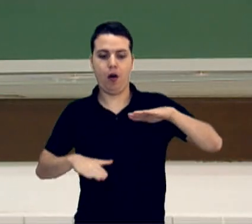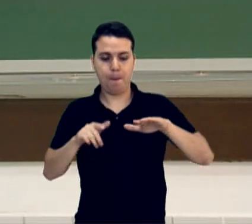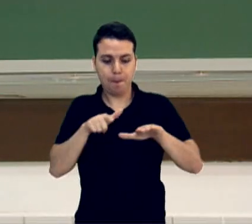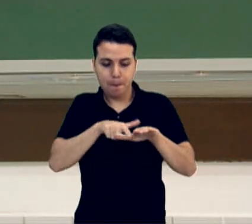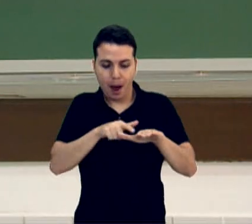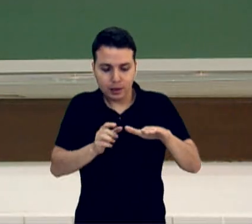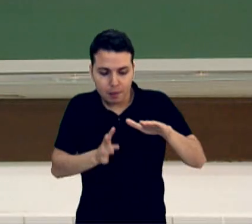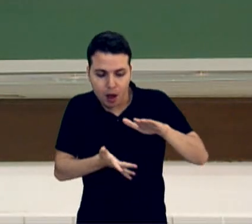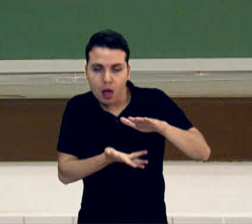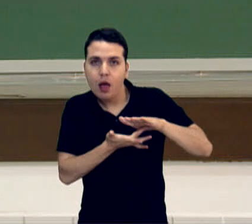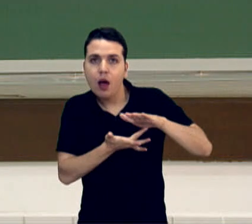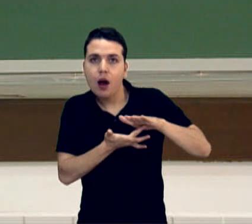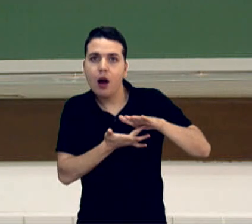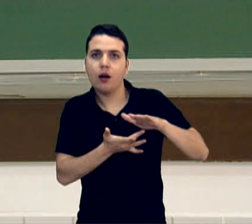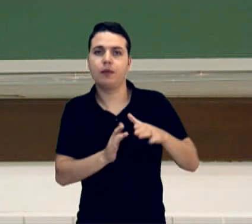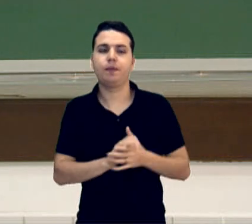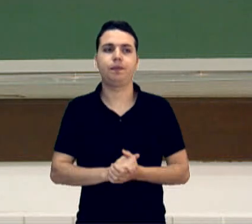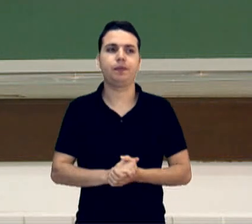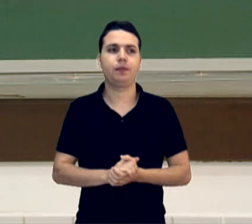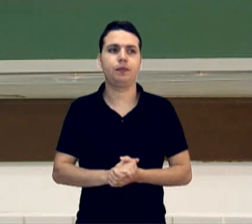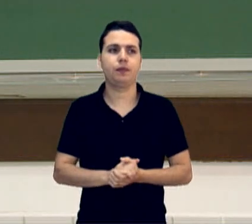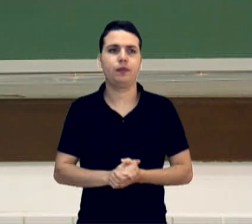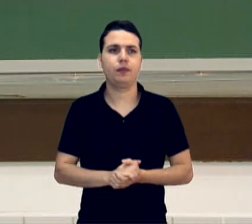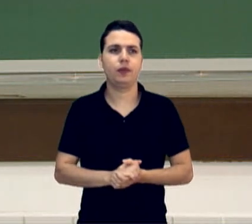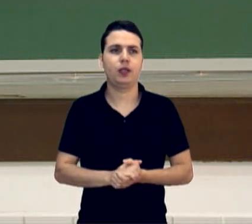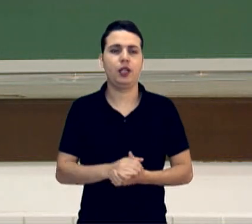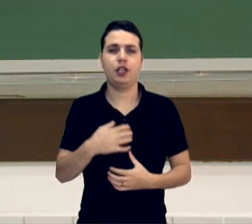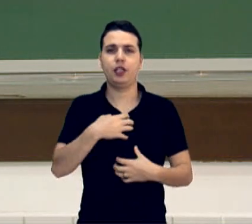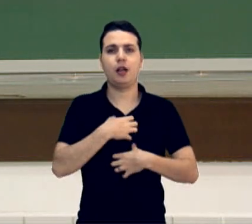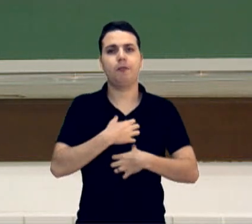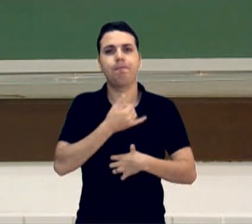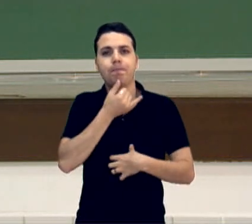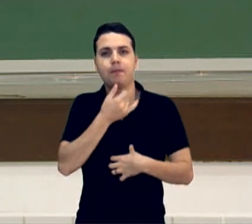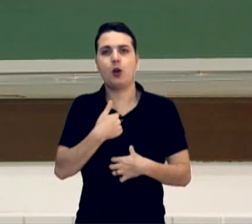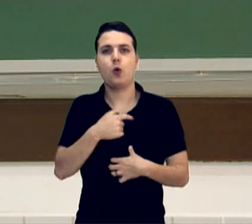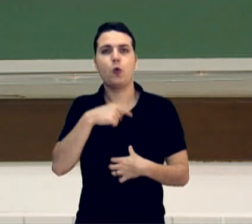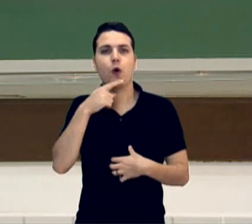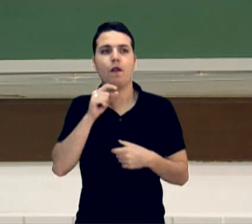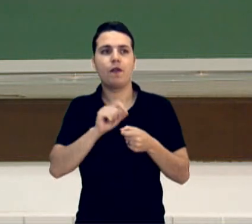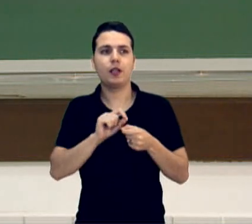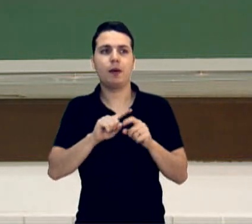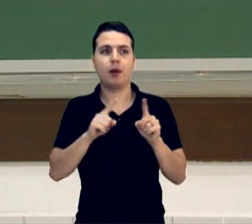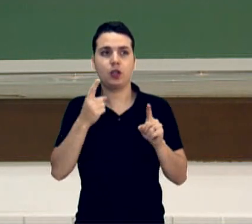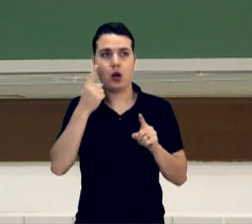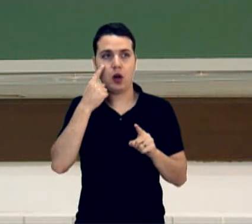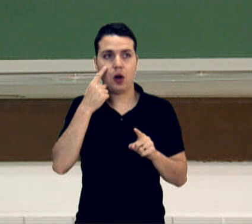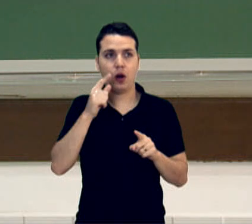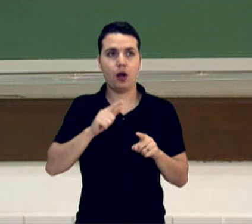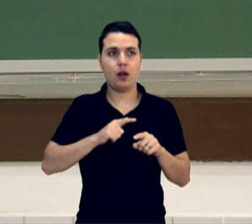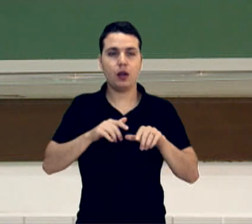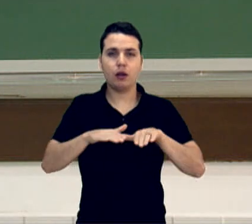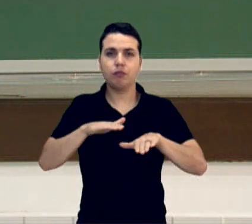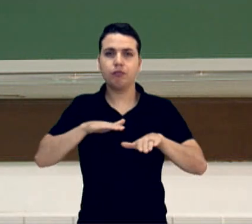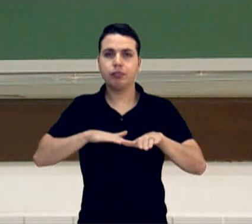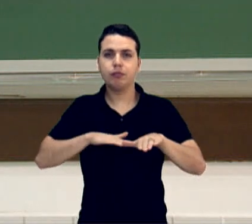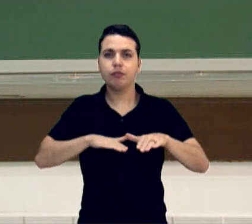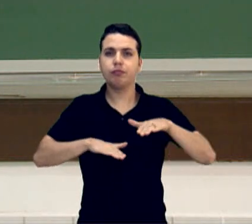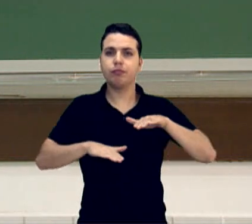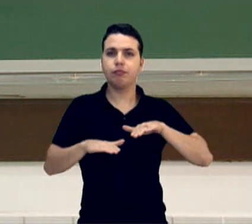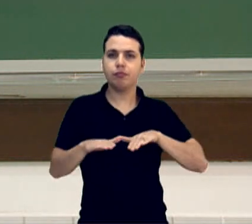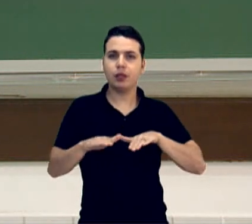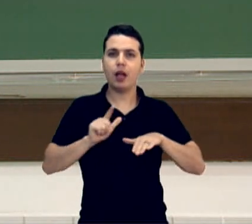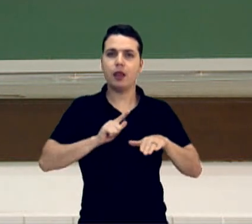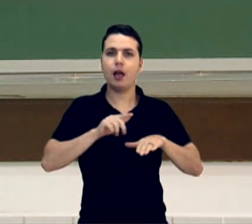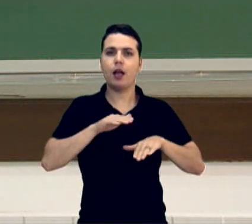o ensinamento dele é muito bacana, que pena que eu não consigo fazer aqui para vocês. Mas são passinhos miudinhos, bem ritmados,